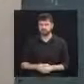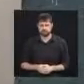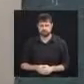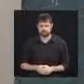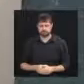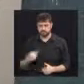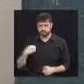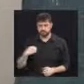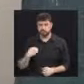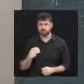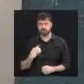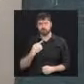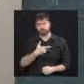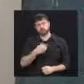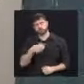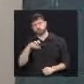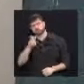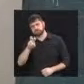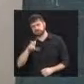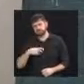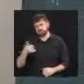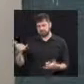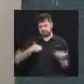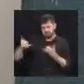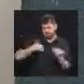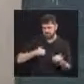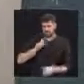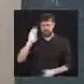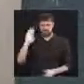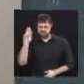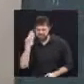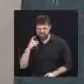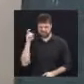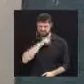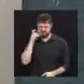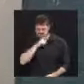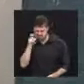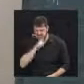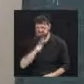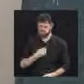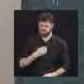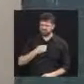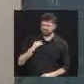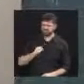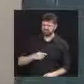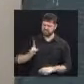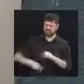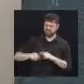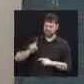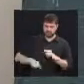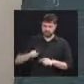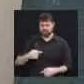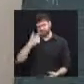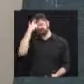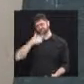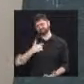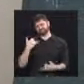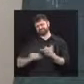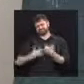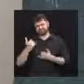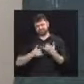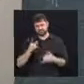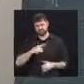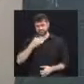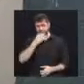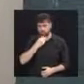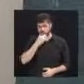central, muitos em 2005, a gente era chamado de charlatão, era chamado disso, daquilo. Até que eu brinco muito, porque era o Gilberto